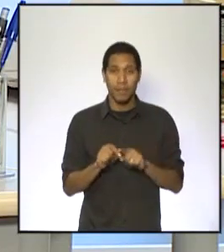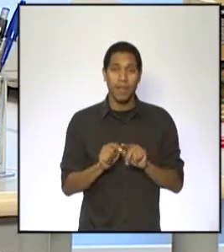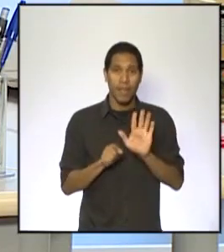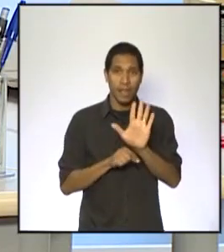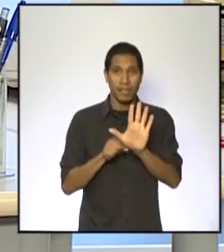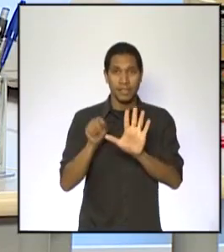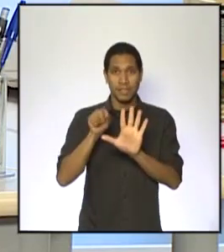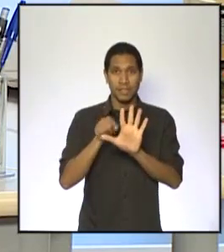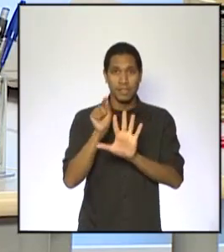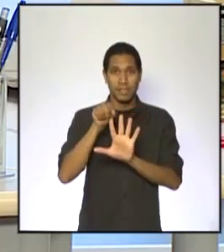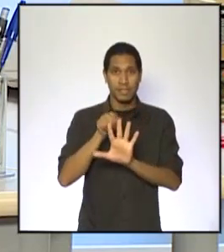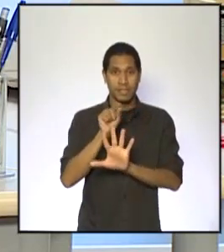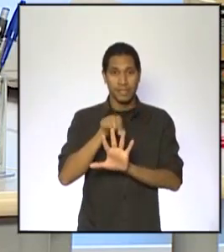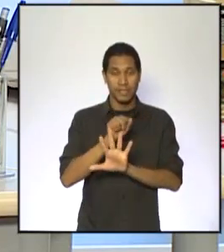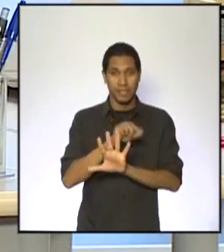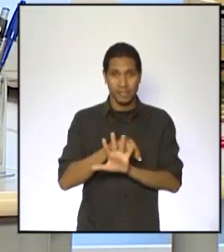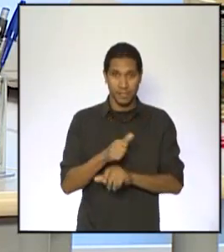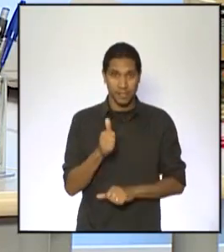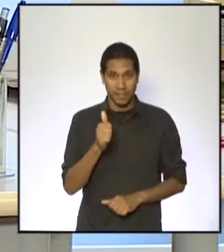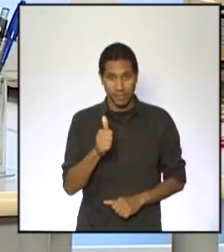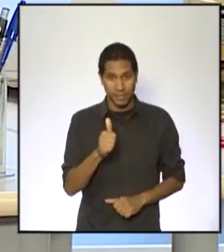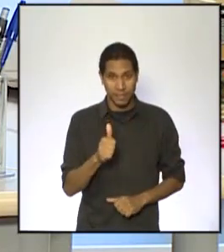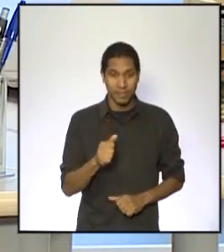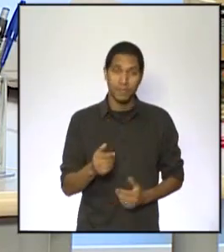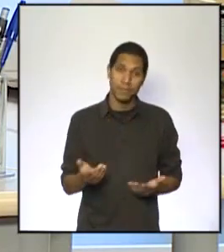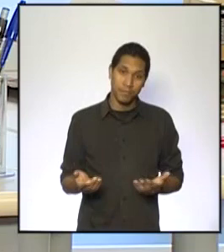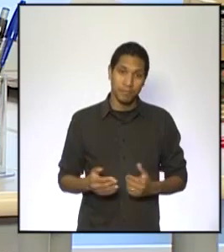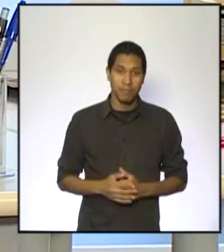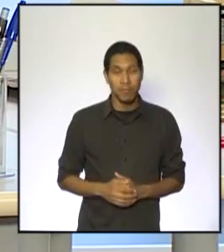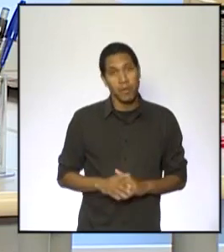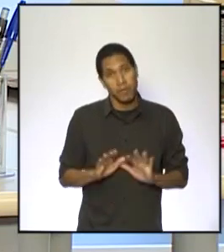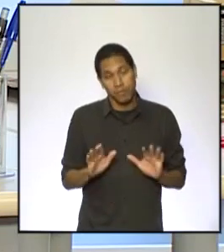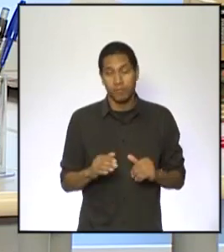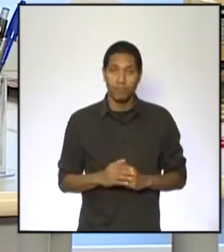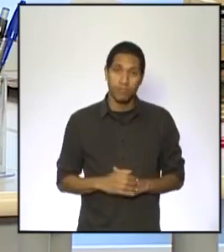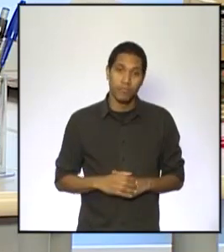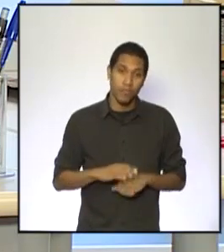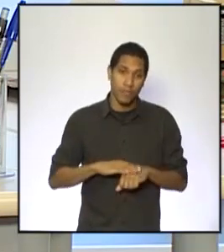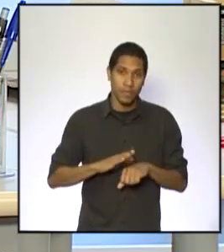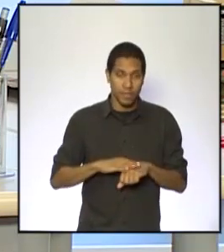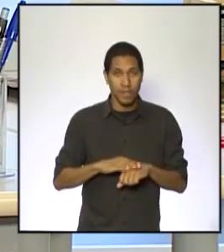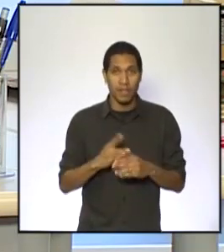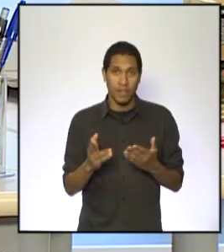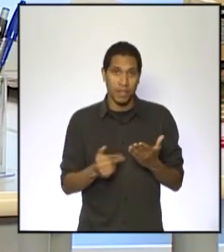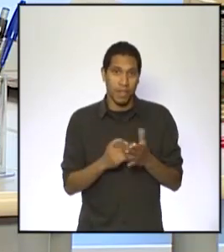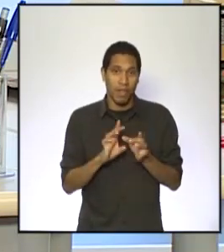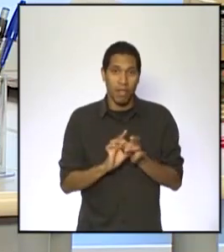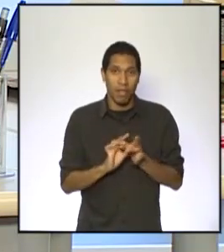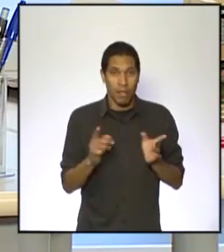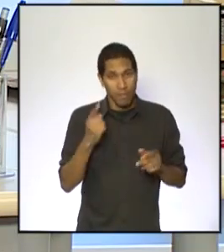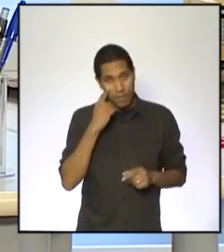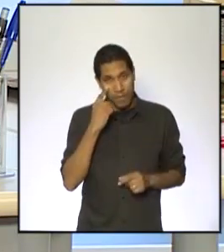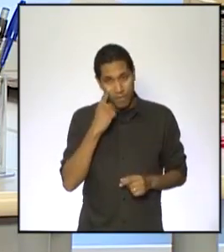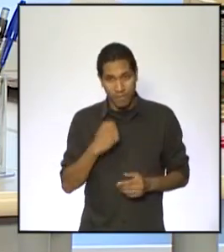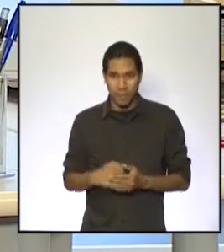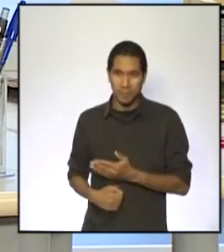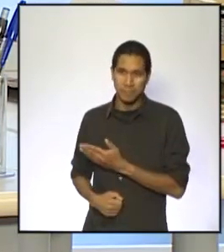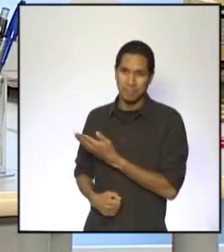mão, ok? Bom, eu vou fazer o desenho a olho. Não sei se vai dar